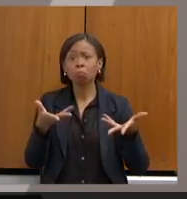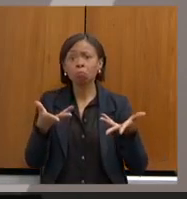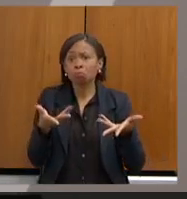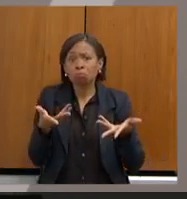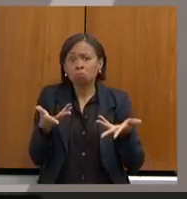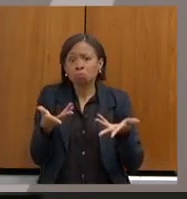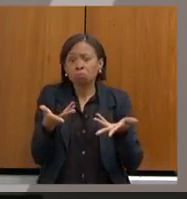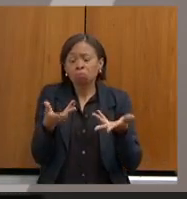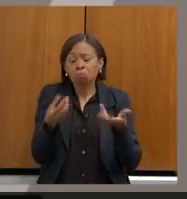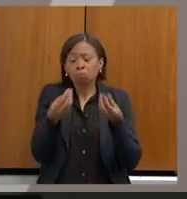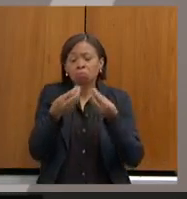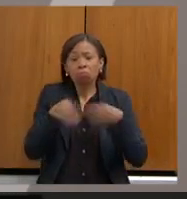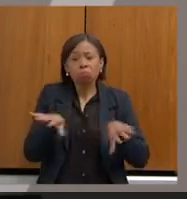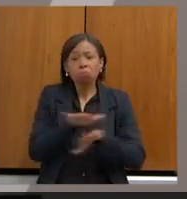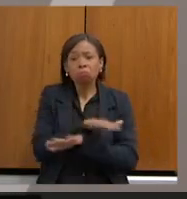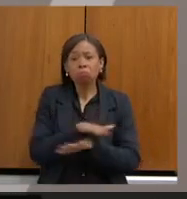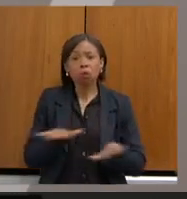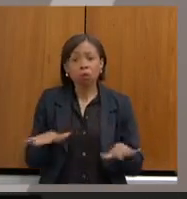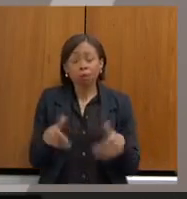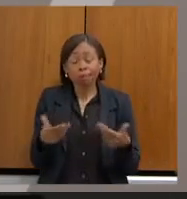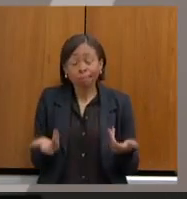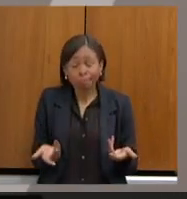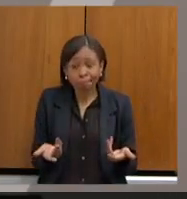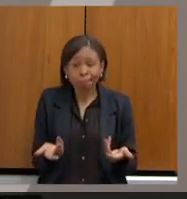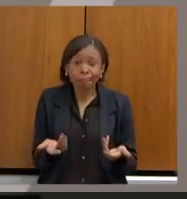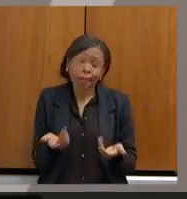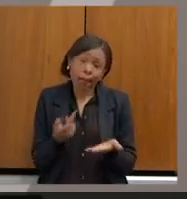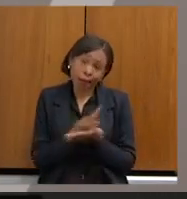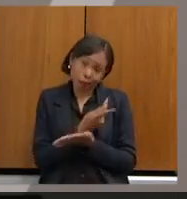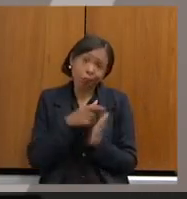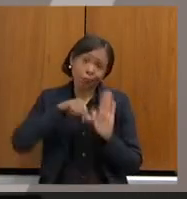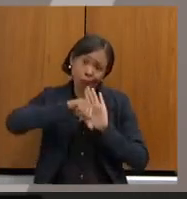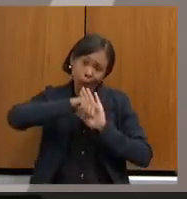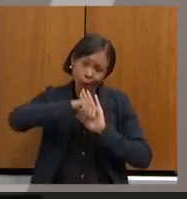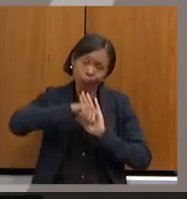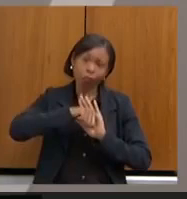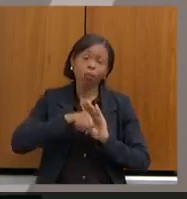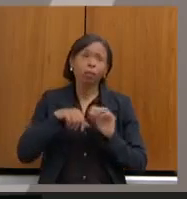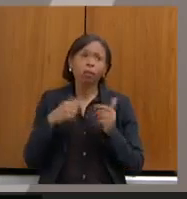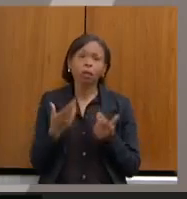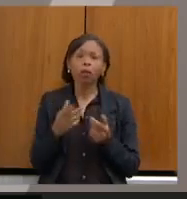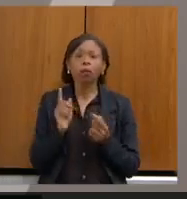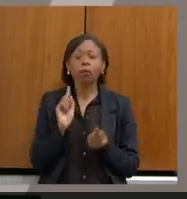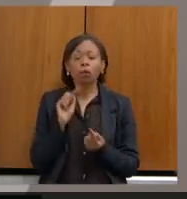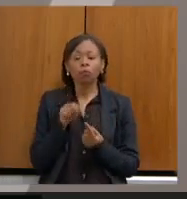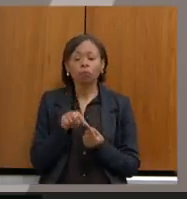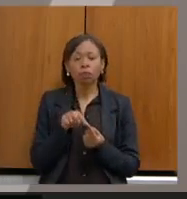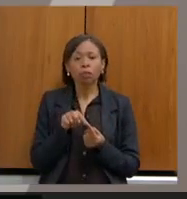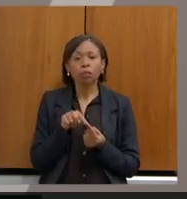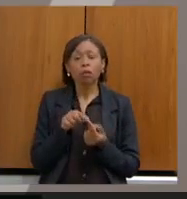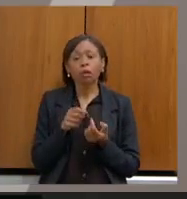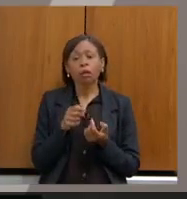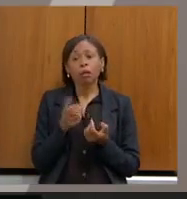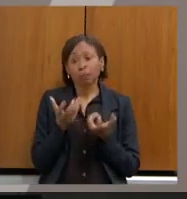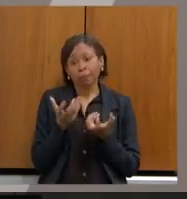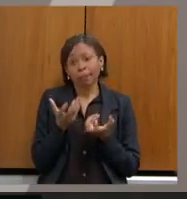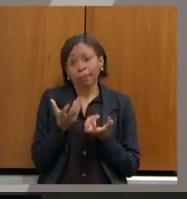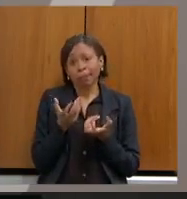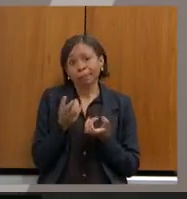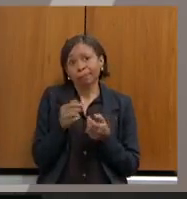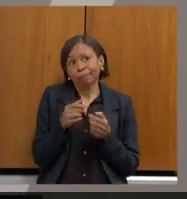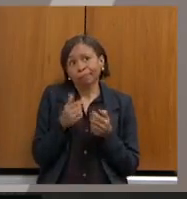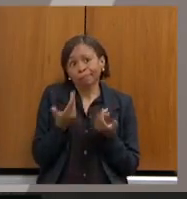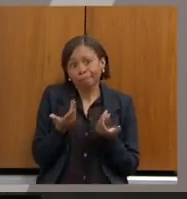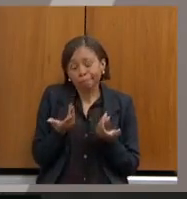o perigo de comédia que Belo Horizonte um cara poderia ter sido preso lá né então é nesse sentido secretário que desejar bastante